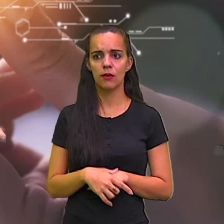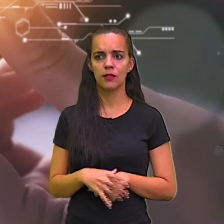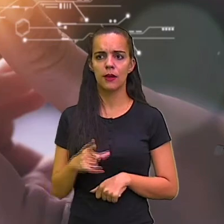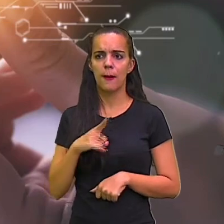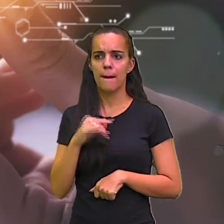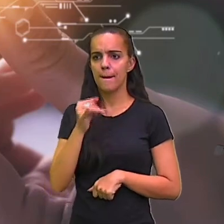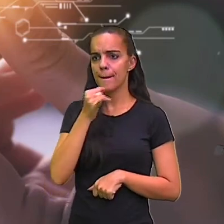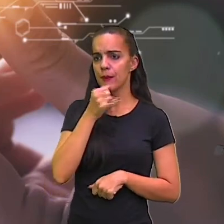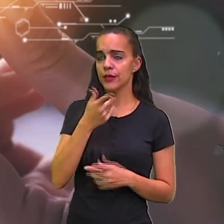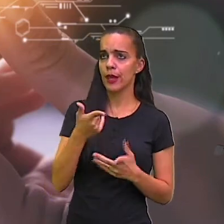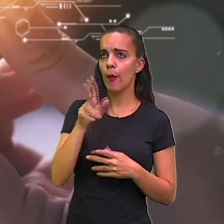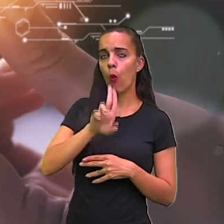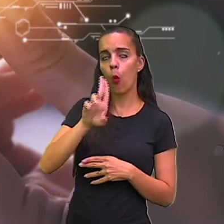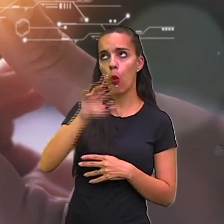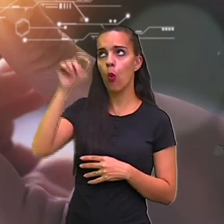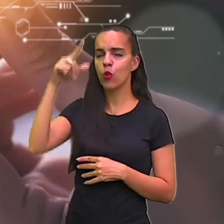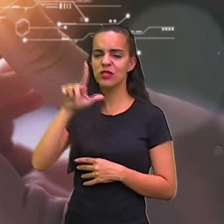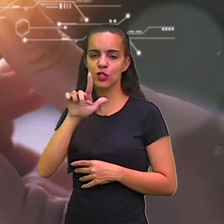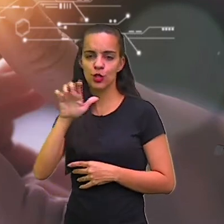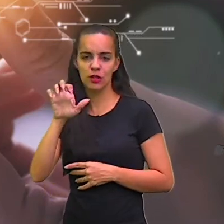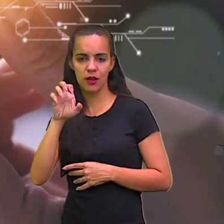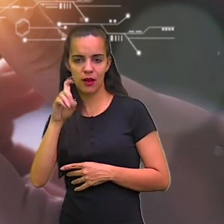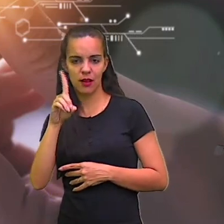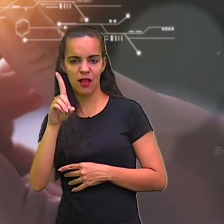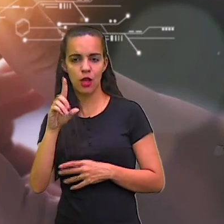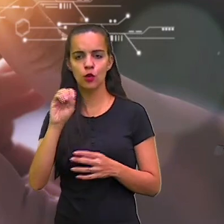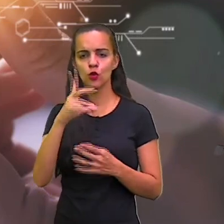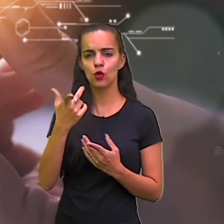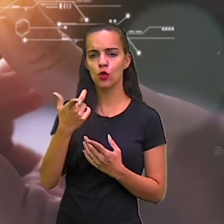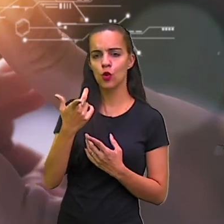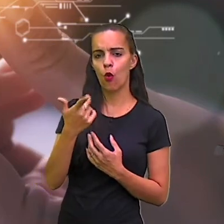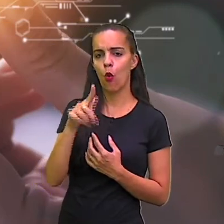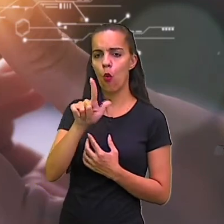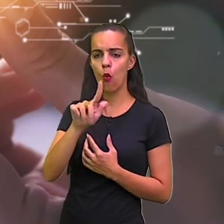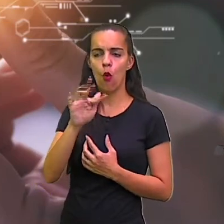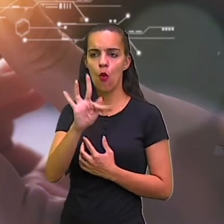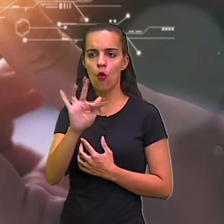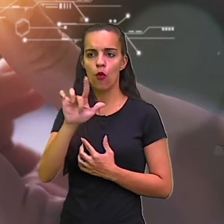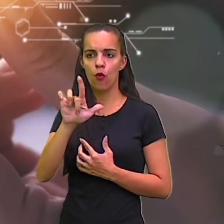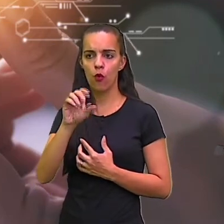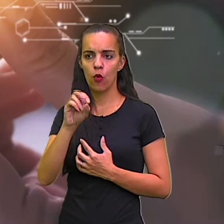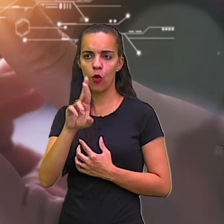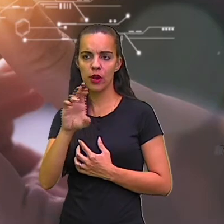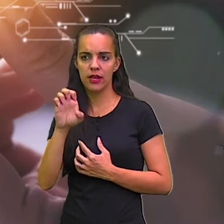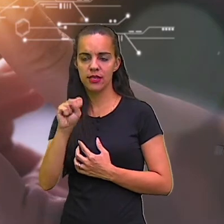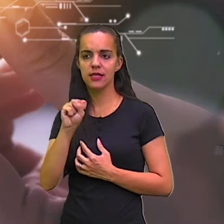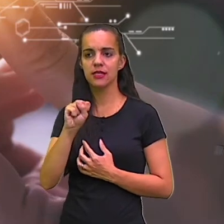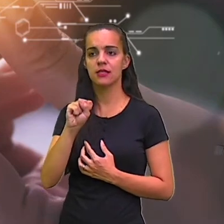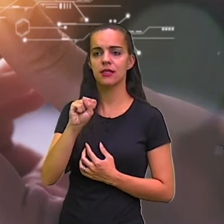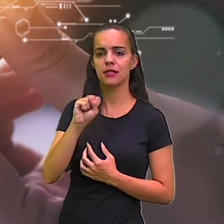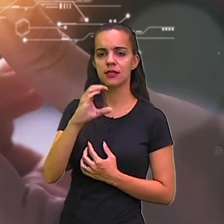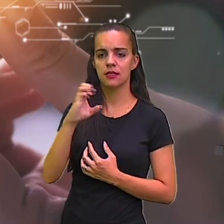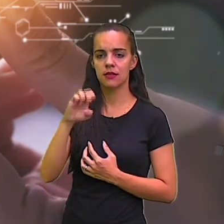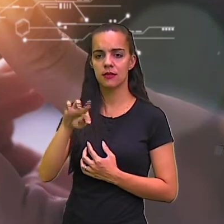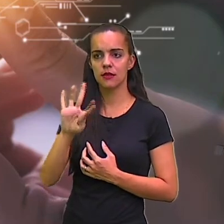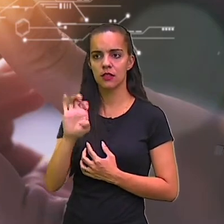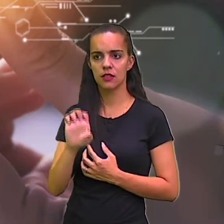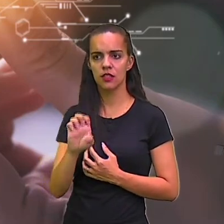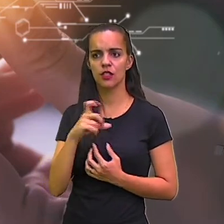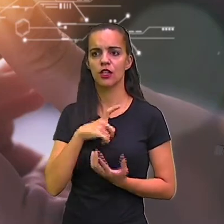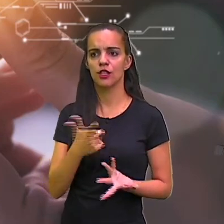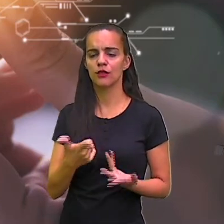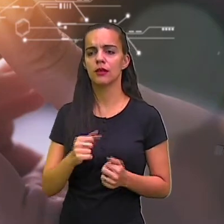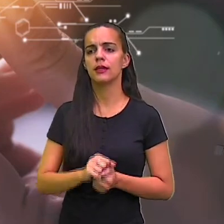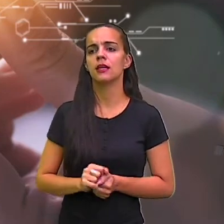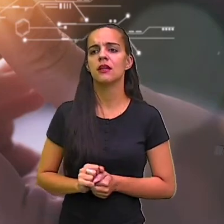ou de LED e tem uma melhor economia tirar com aparelhos eletrônicos da tomada quando a gente não